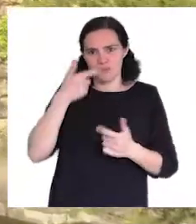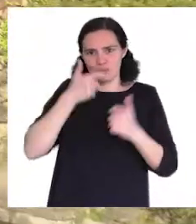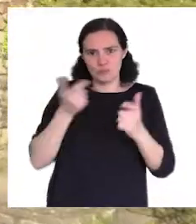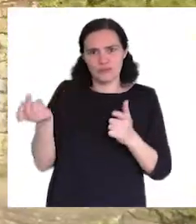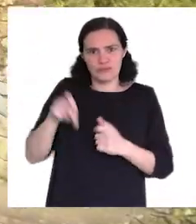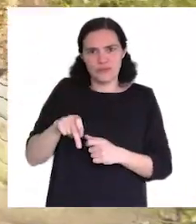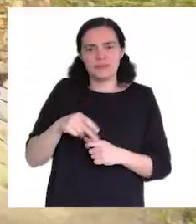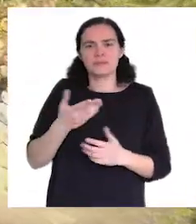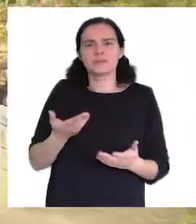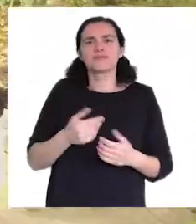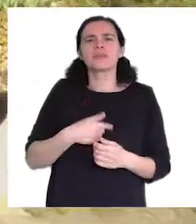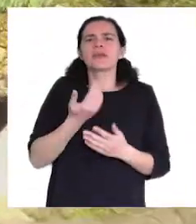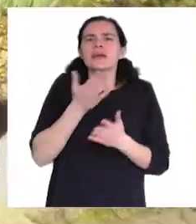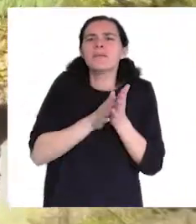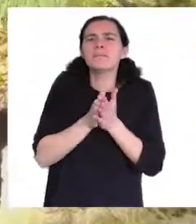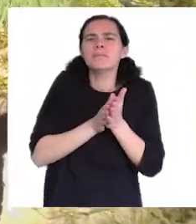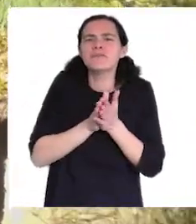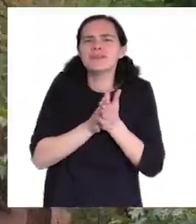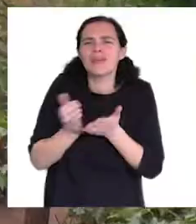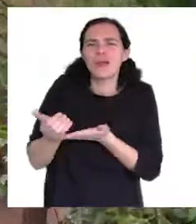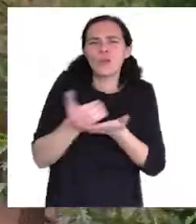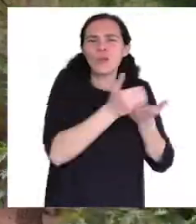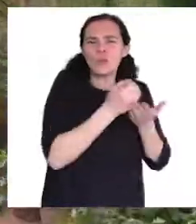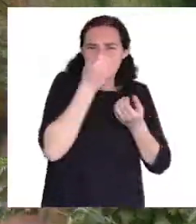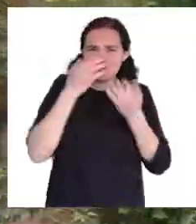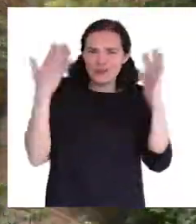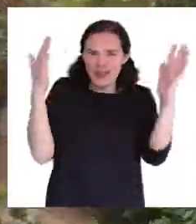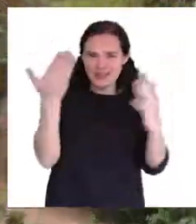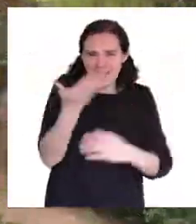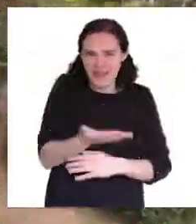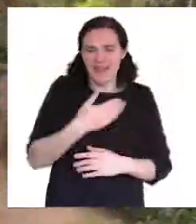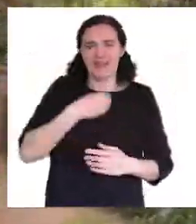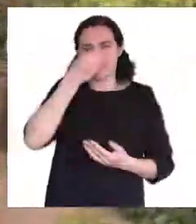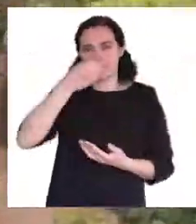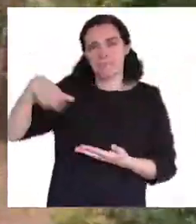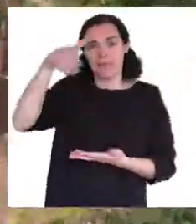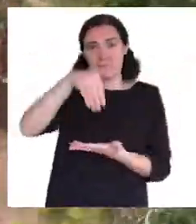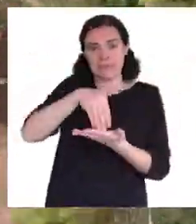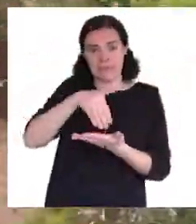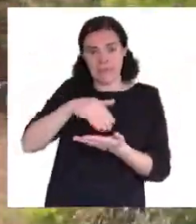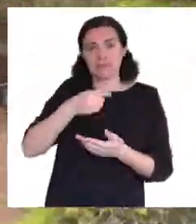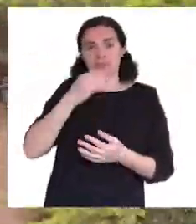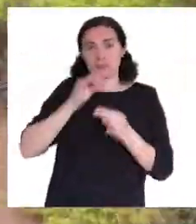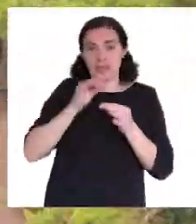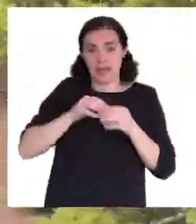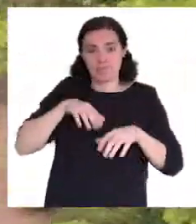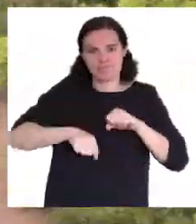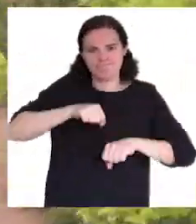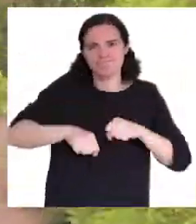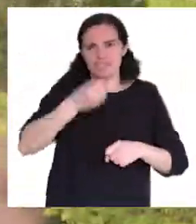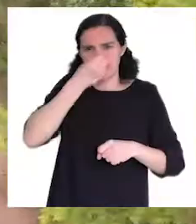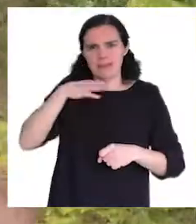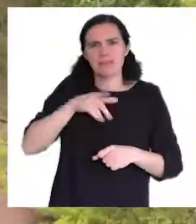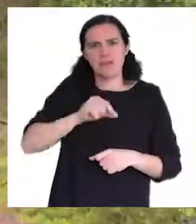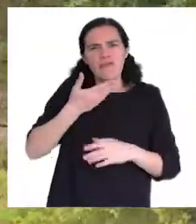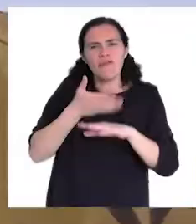e de vos convidar a virem não só desfrutar deste recurso que é a floresta que está situada no Parque de Serralves, no Lagar